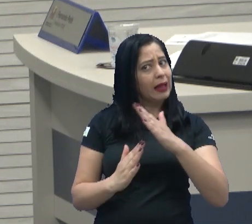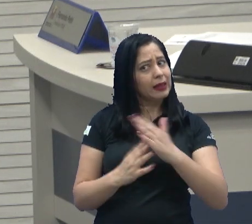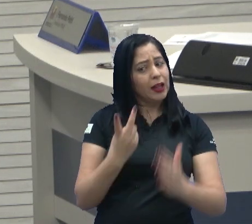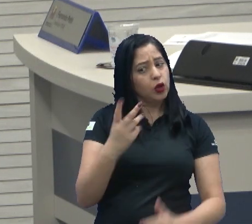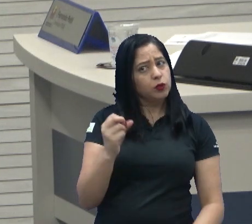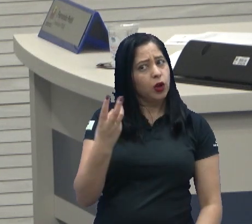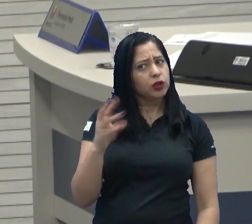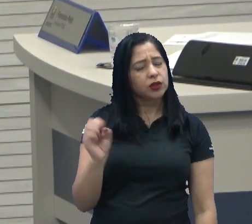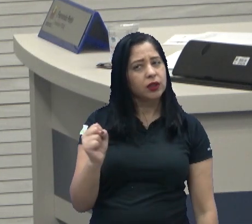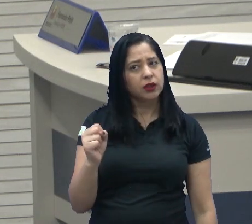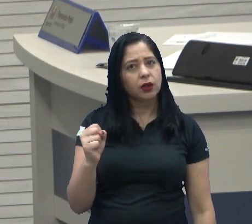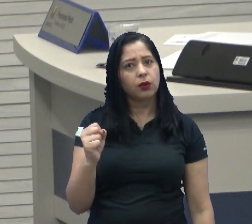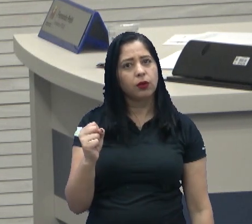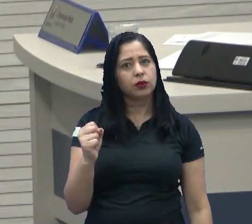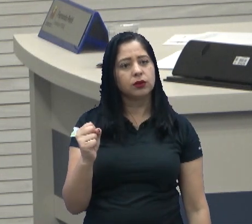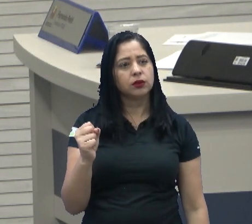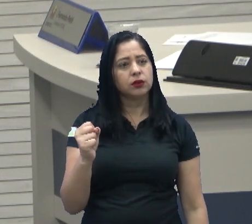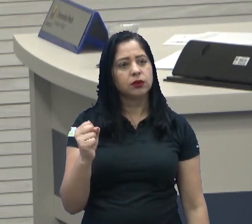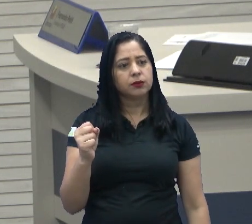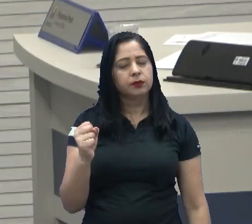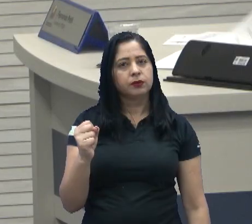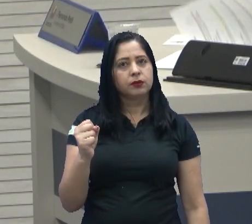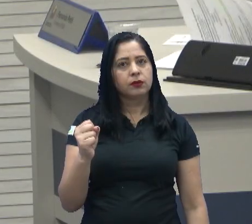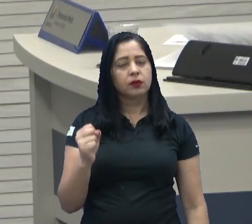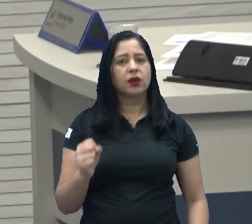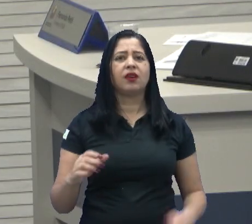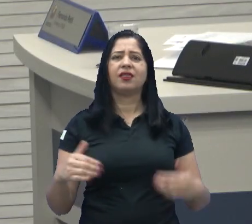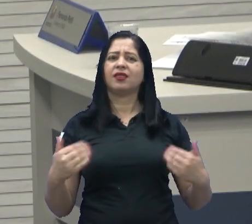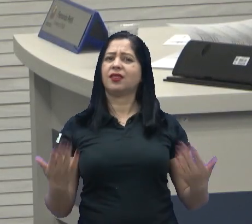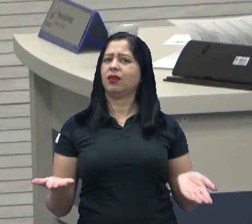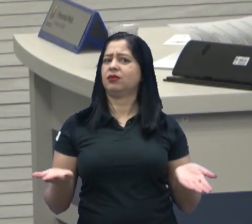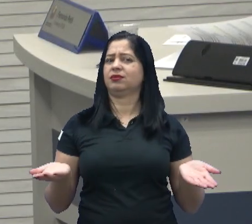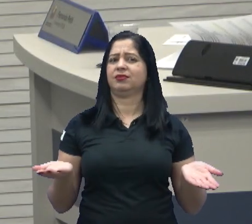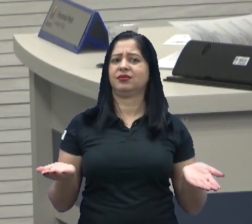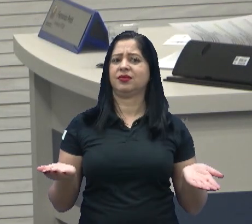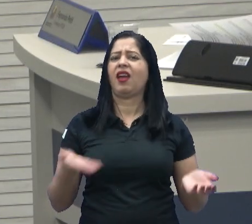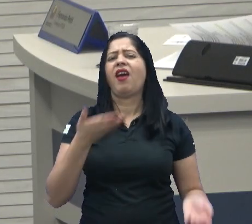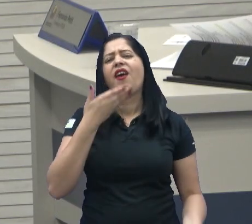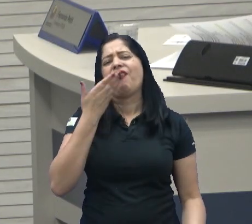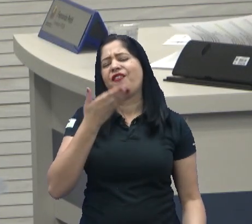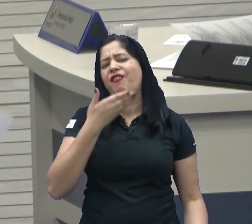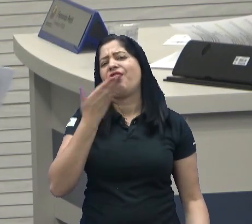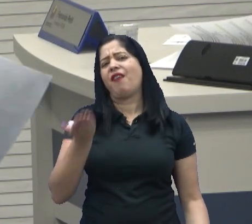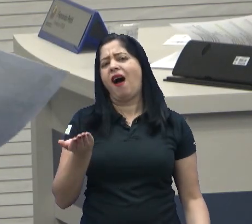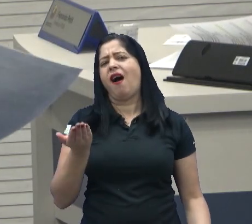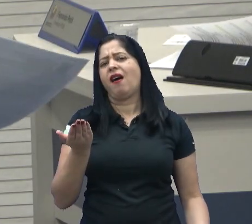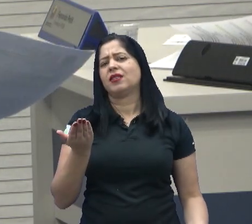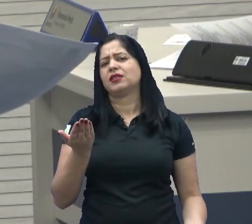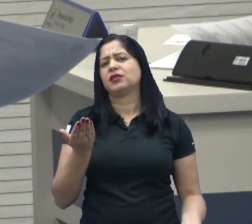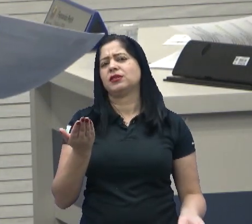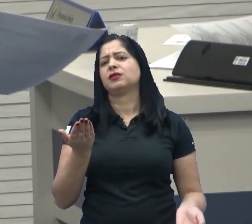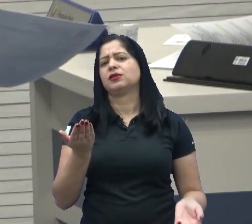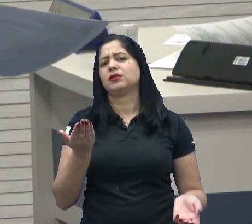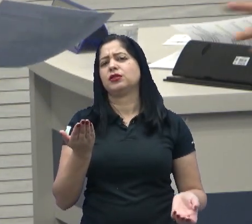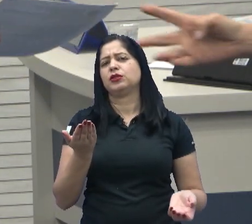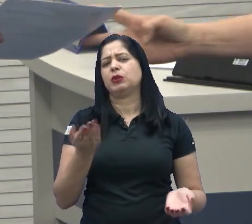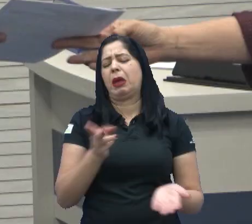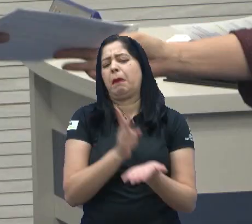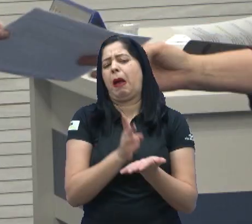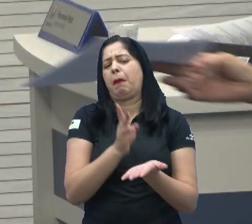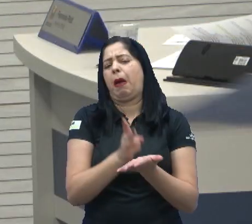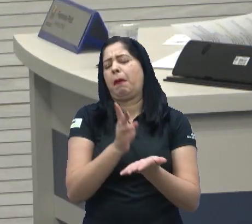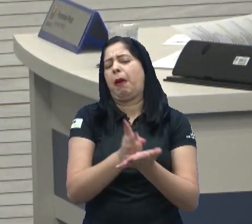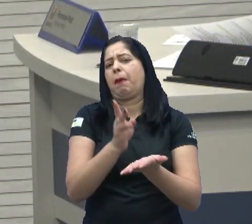deixariam os caras minguados para os demais partidos. Era uma forma fácil de se eternizar no poder. Na verdade, o que se instalou no